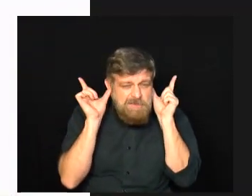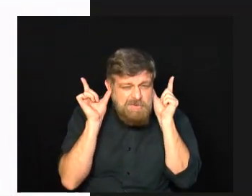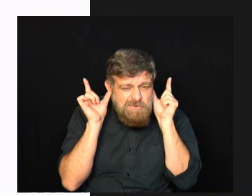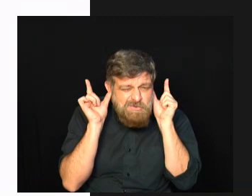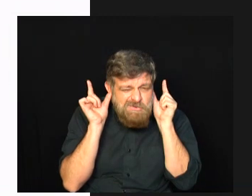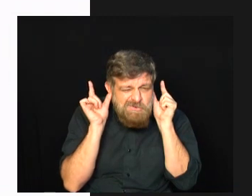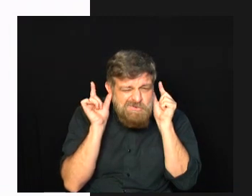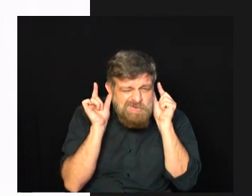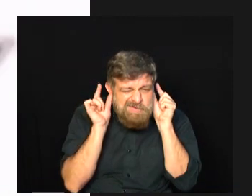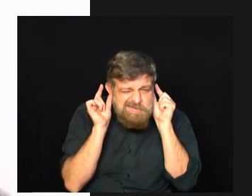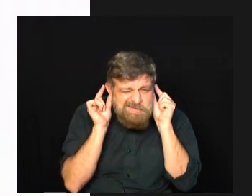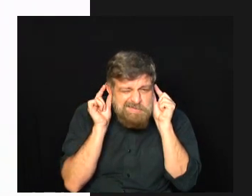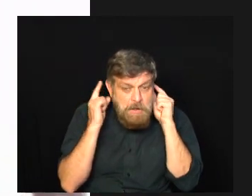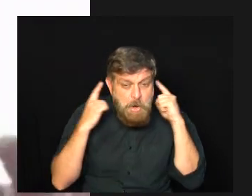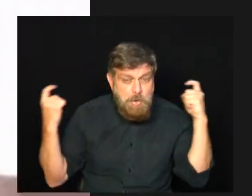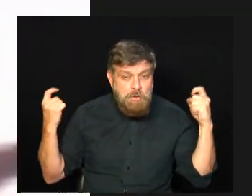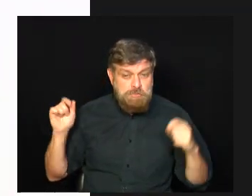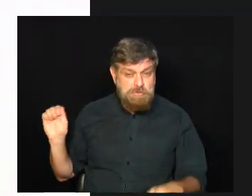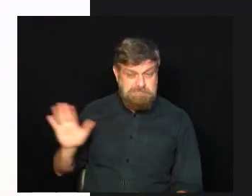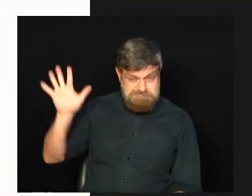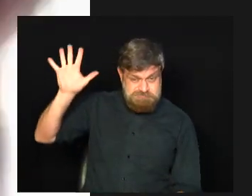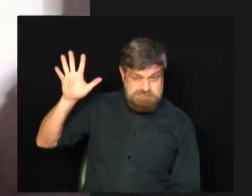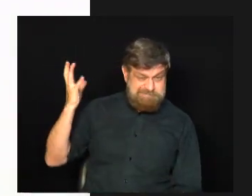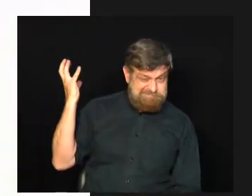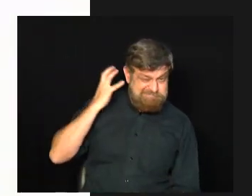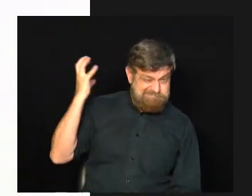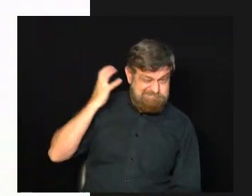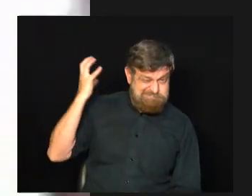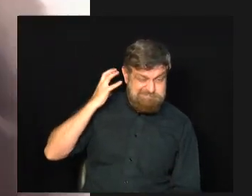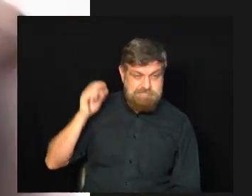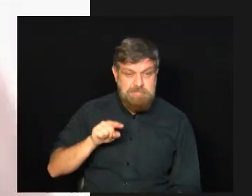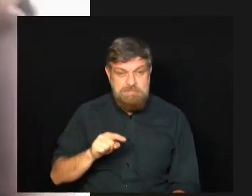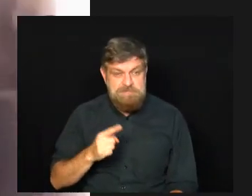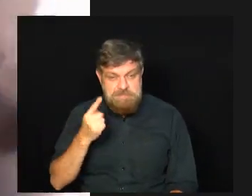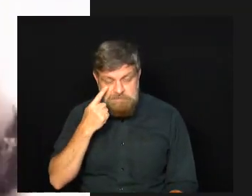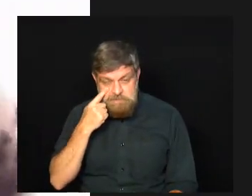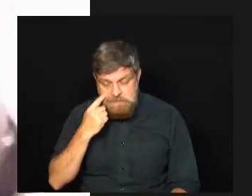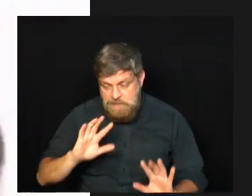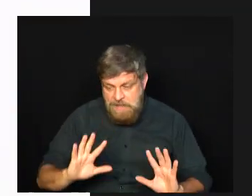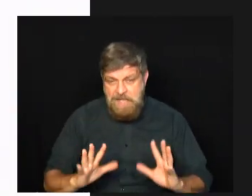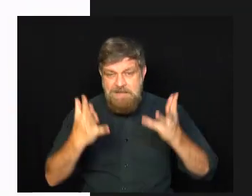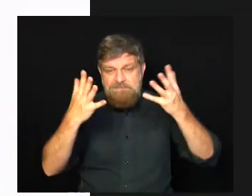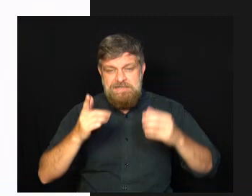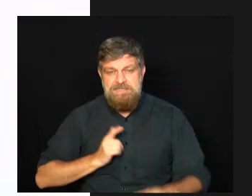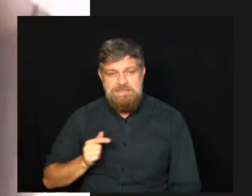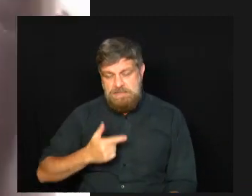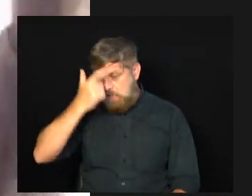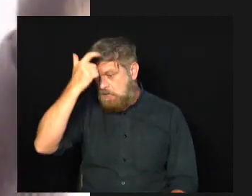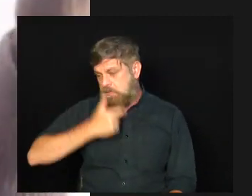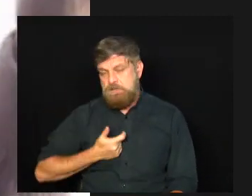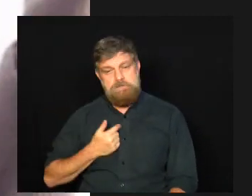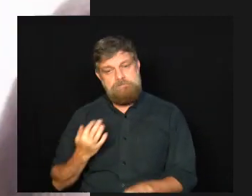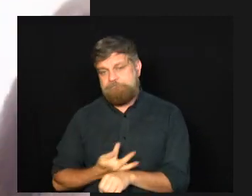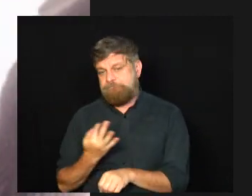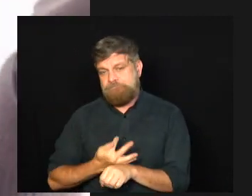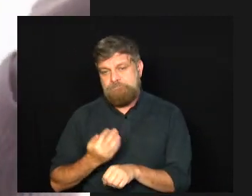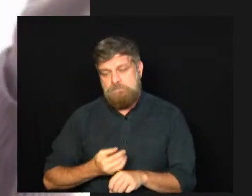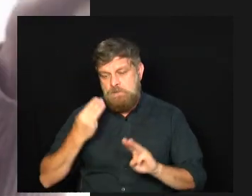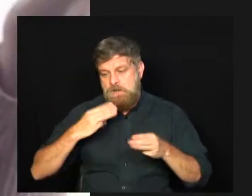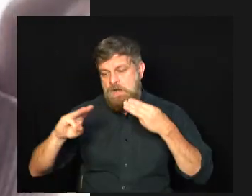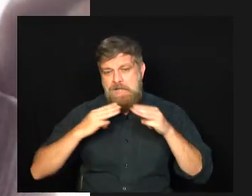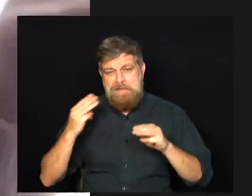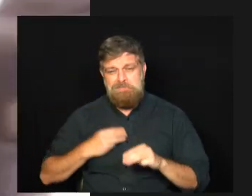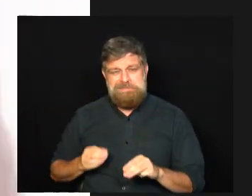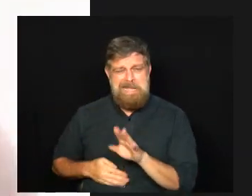geração. Tanto é verdadeiro porque você vai nas festas, você não aguenta, gente como eu não aguenta a altura da música.